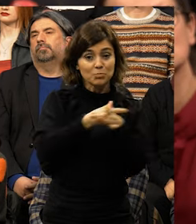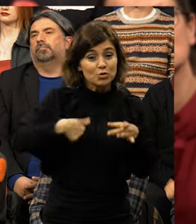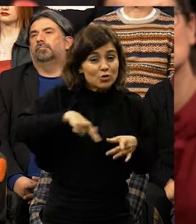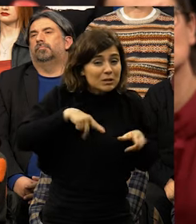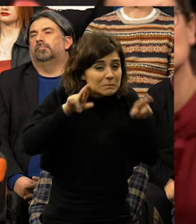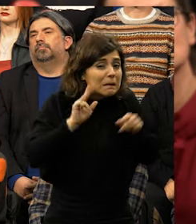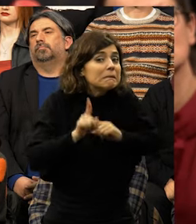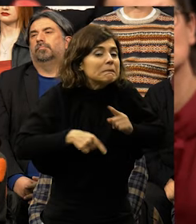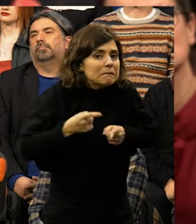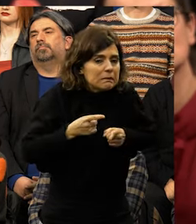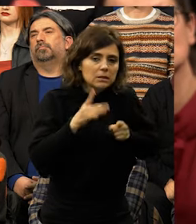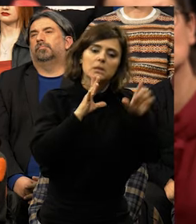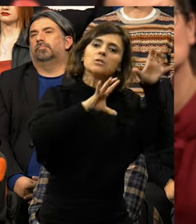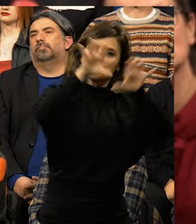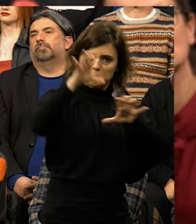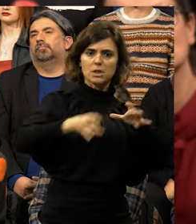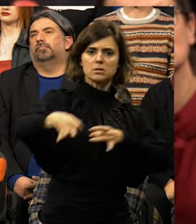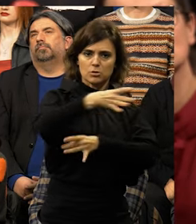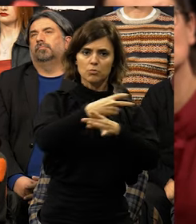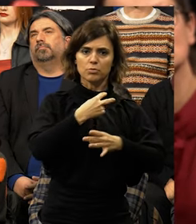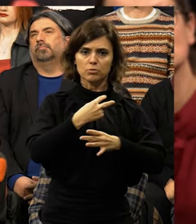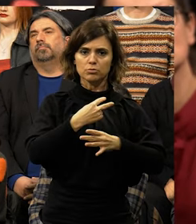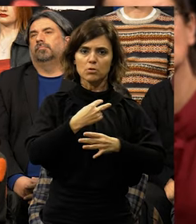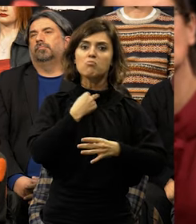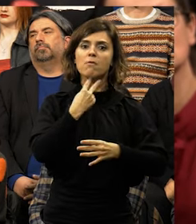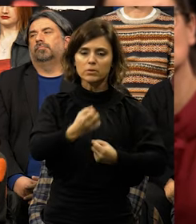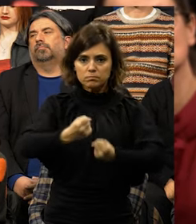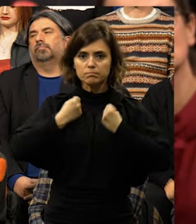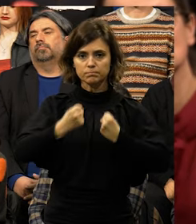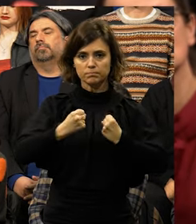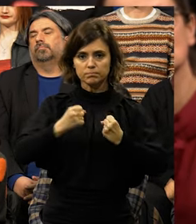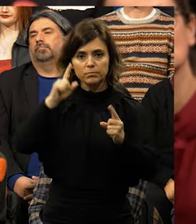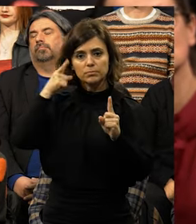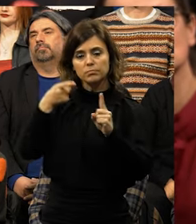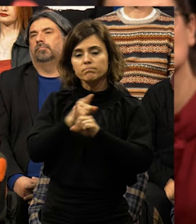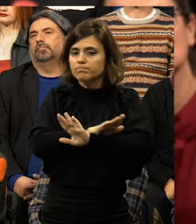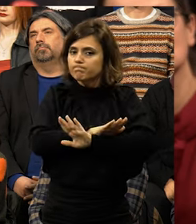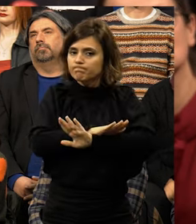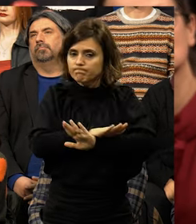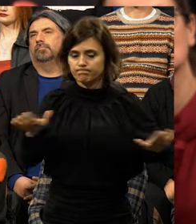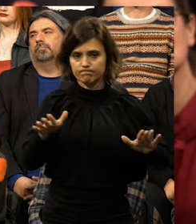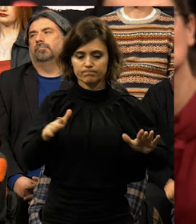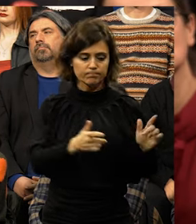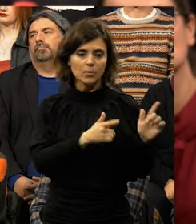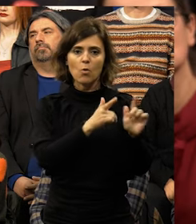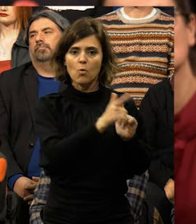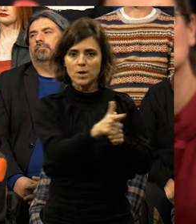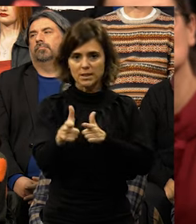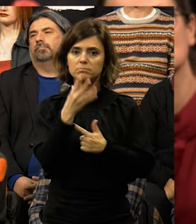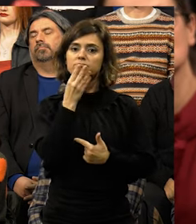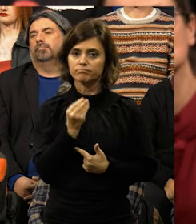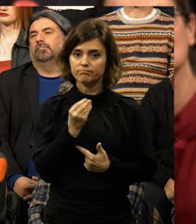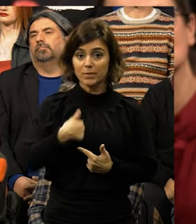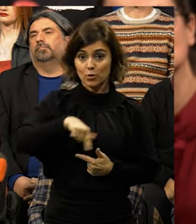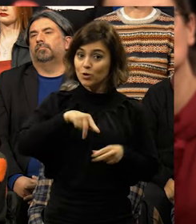que os países europeus uma voz firme a favor do embargo às armas para Israel sim teríamos esperado isso também